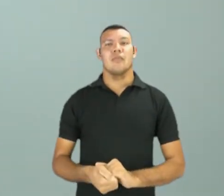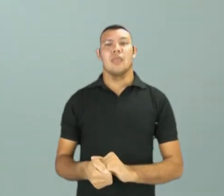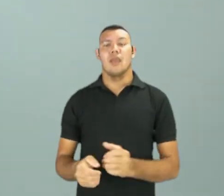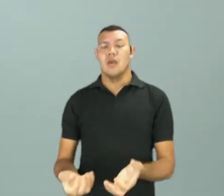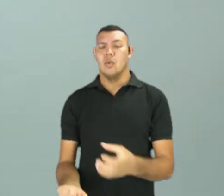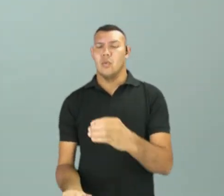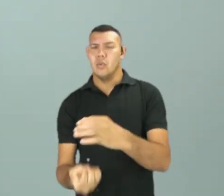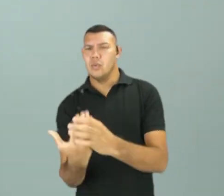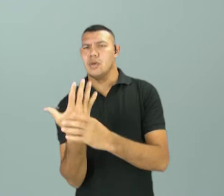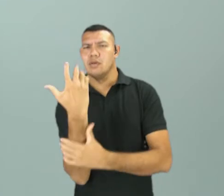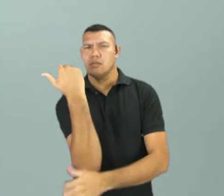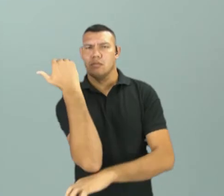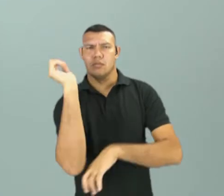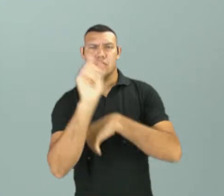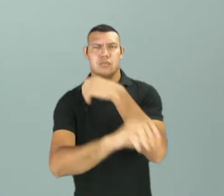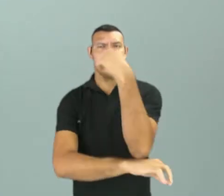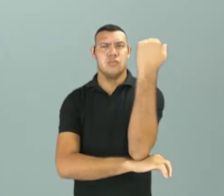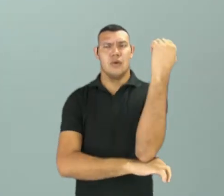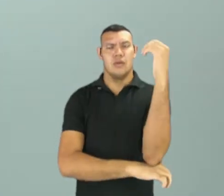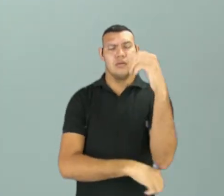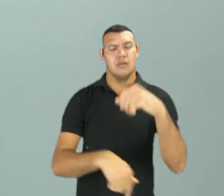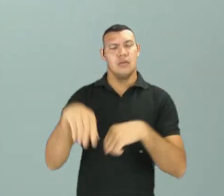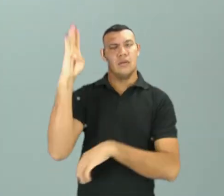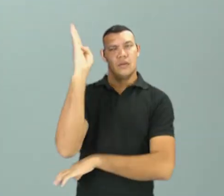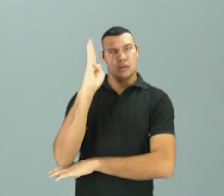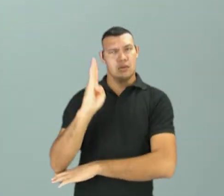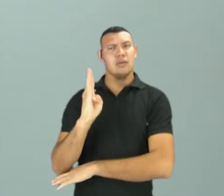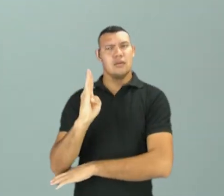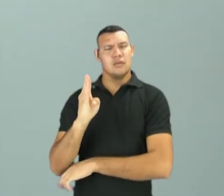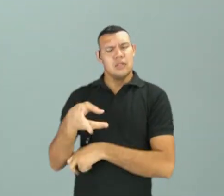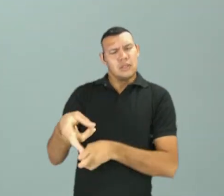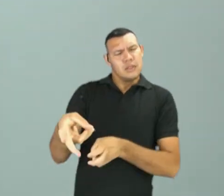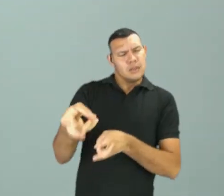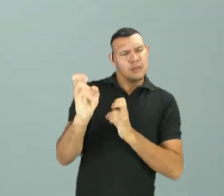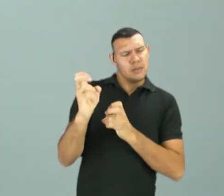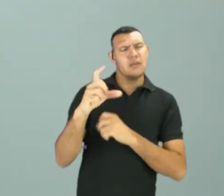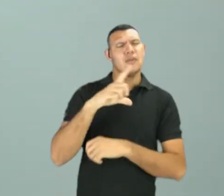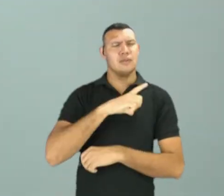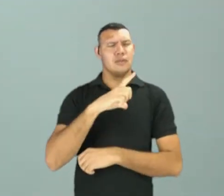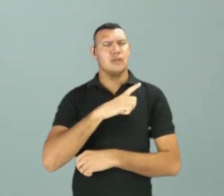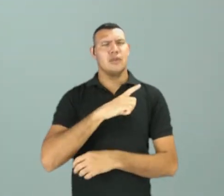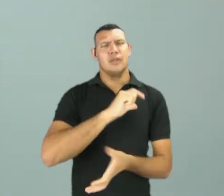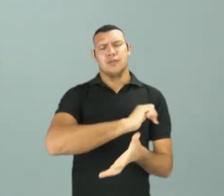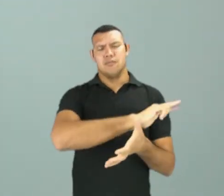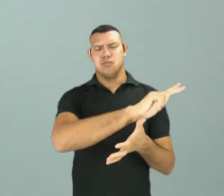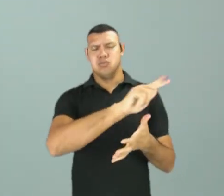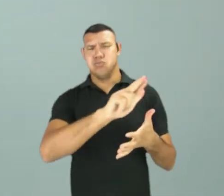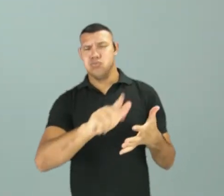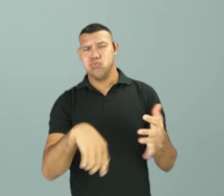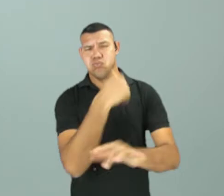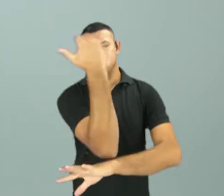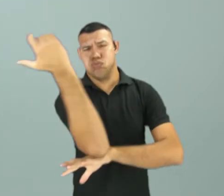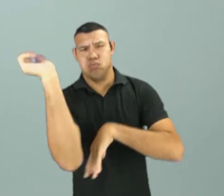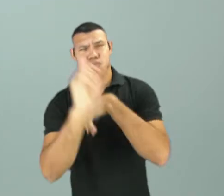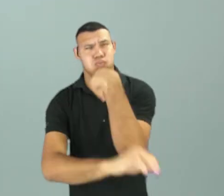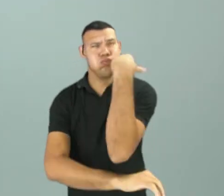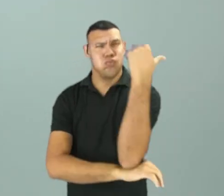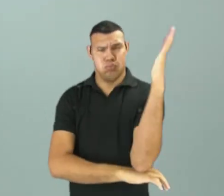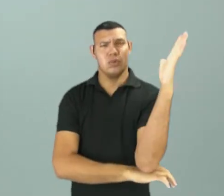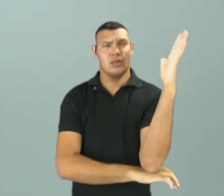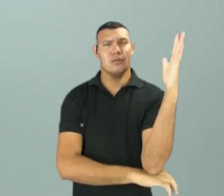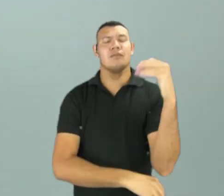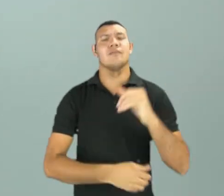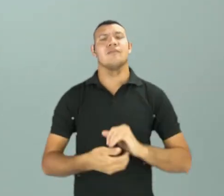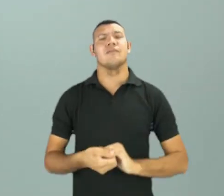vegetais no Brasil. Como já deve ter percebido, existem várias formações de vegetais no Brasil, né? Algumas pessoas que estudam se preparando